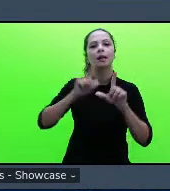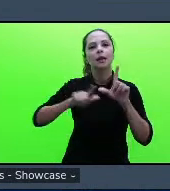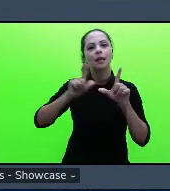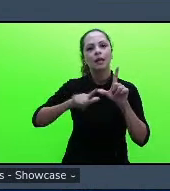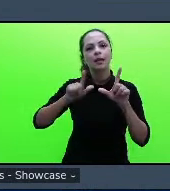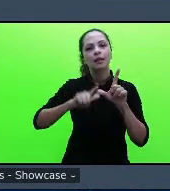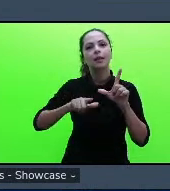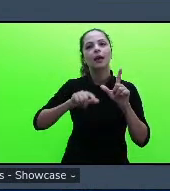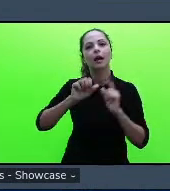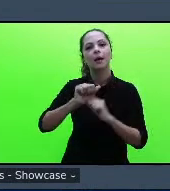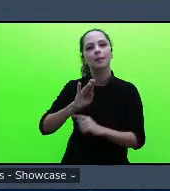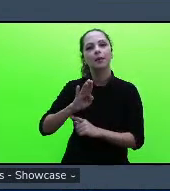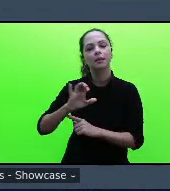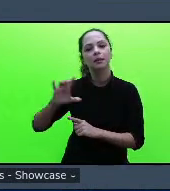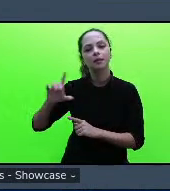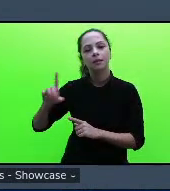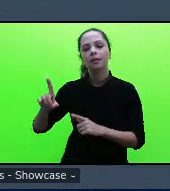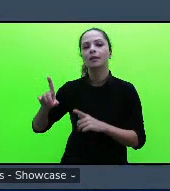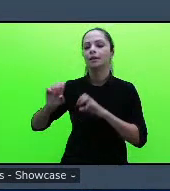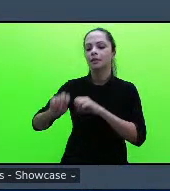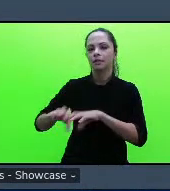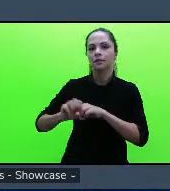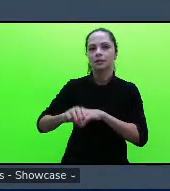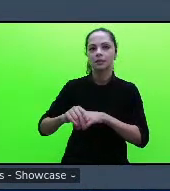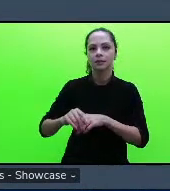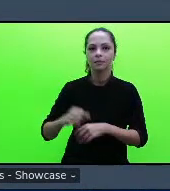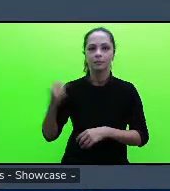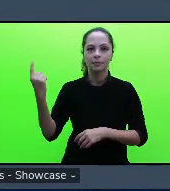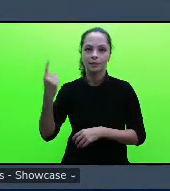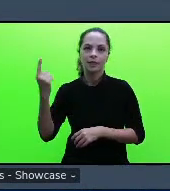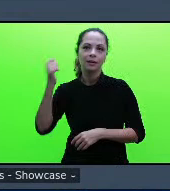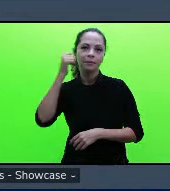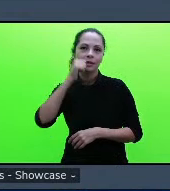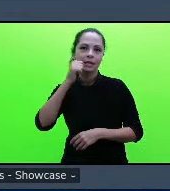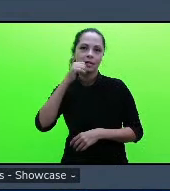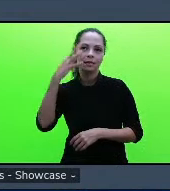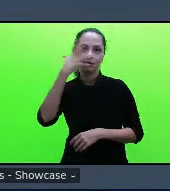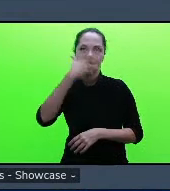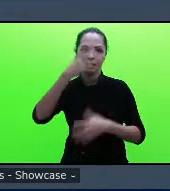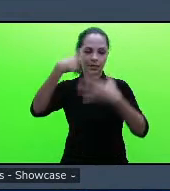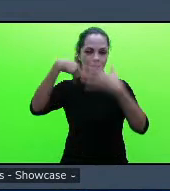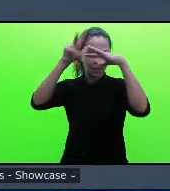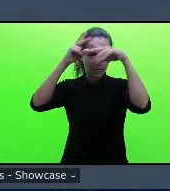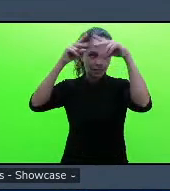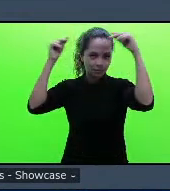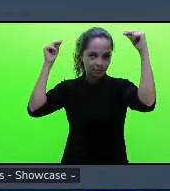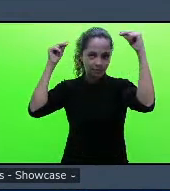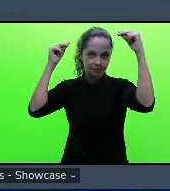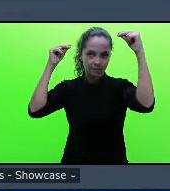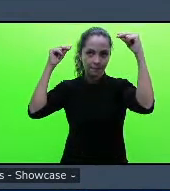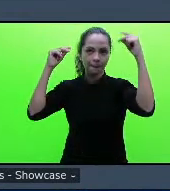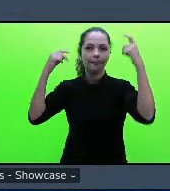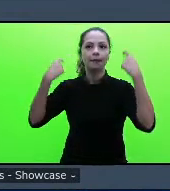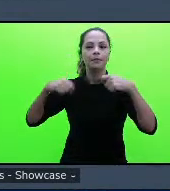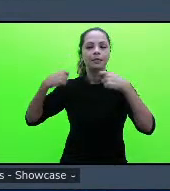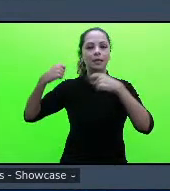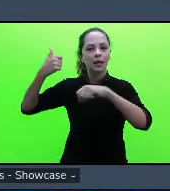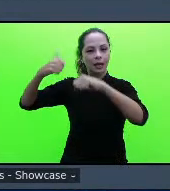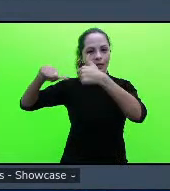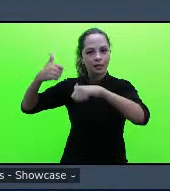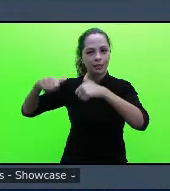e aí primeiro a gente tem a menina bonita do laço de fita e aí vou ter que fazer uma análise bem breve aqui